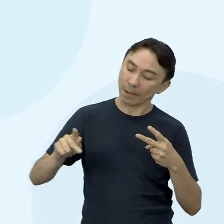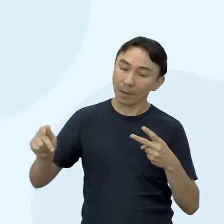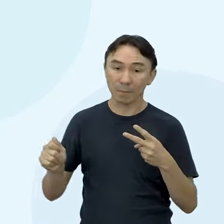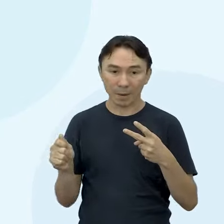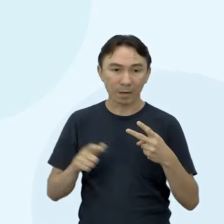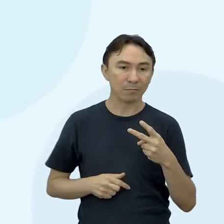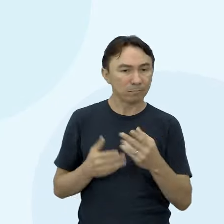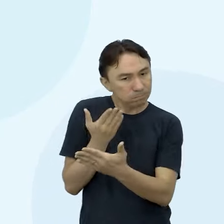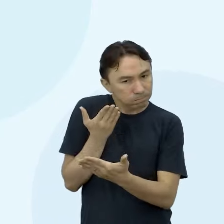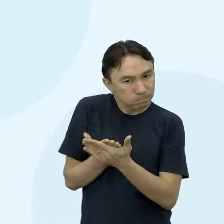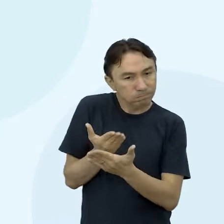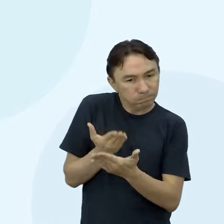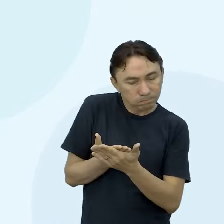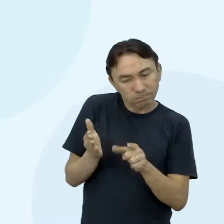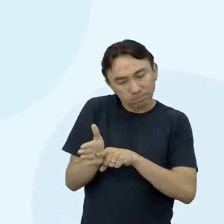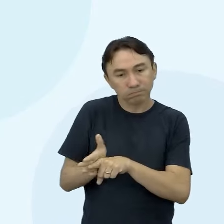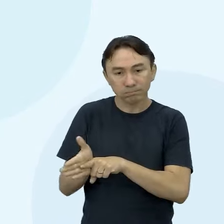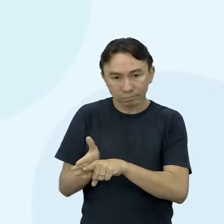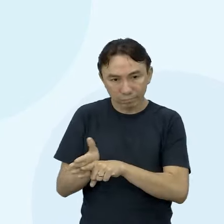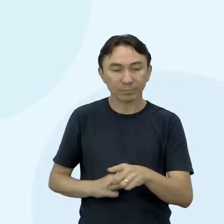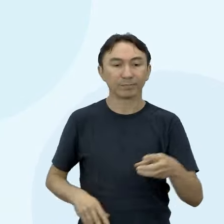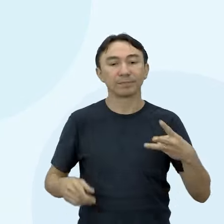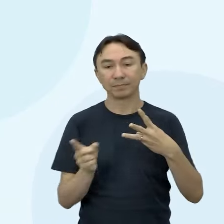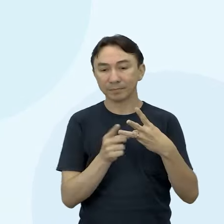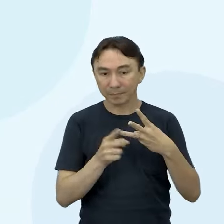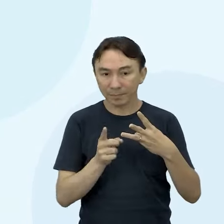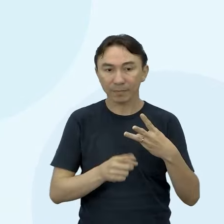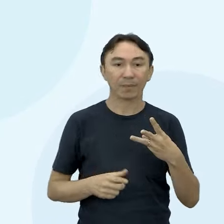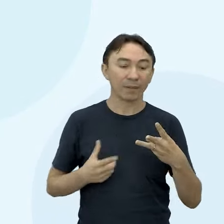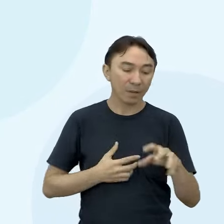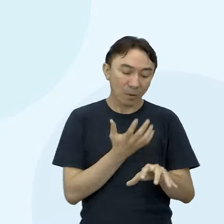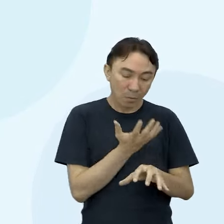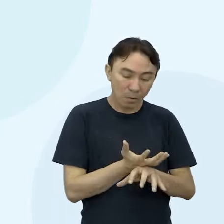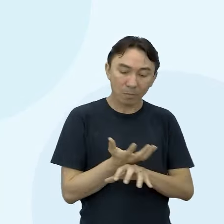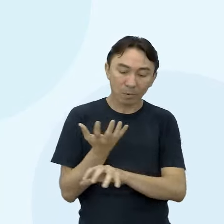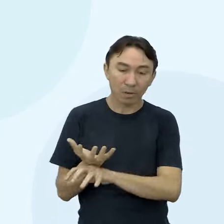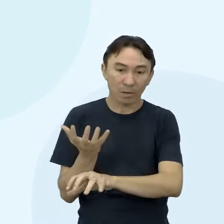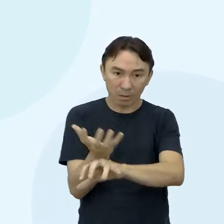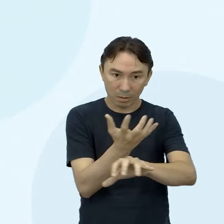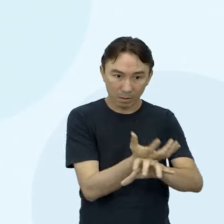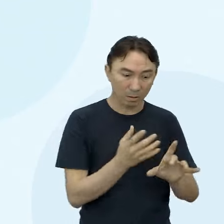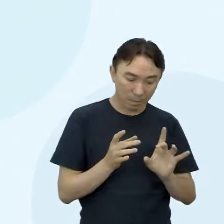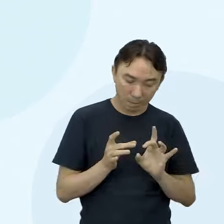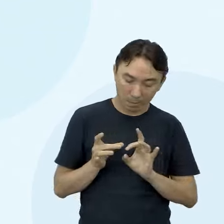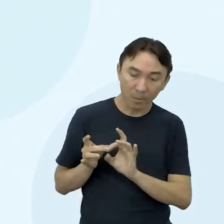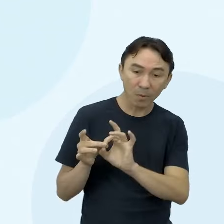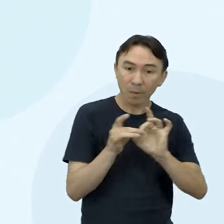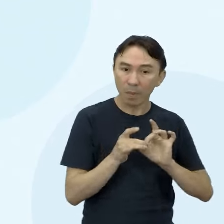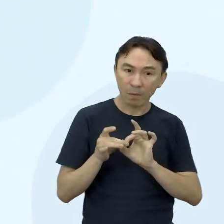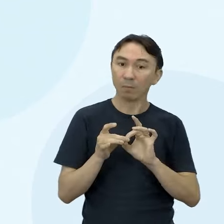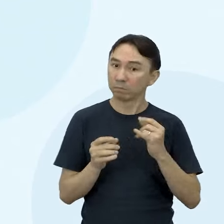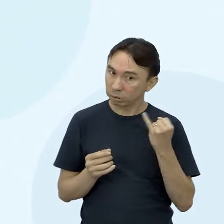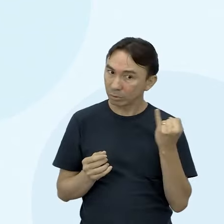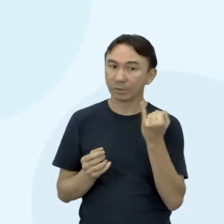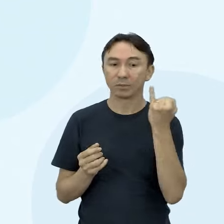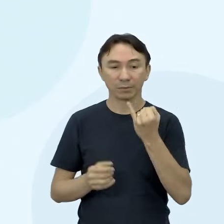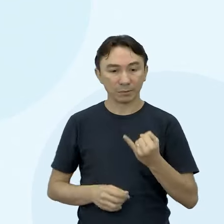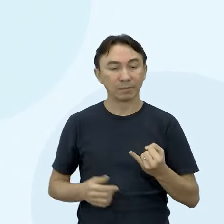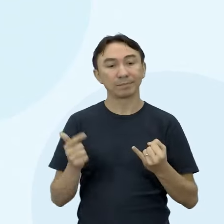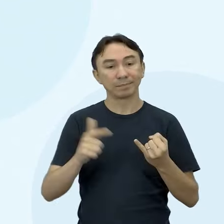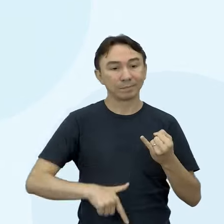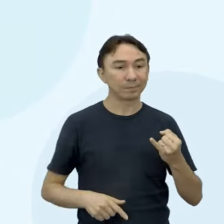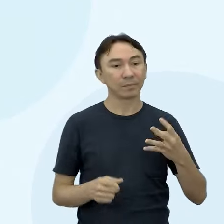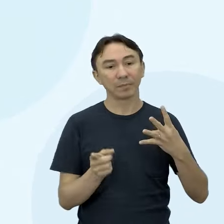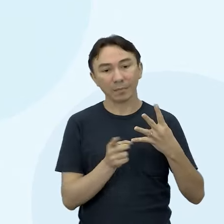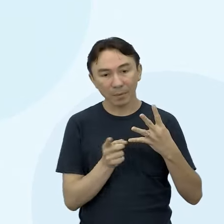das habilidades e dos aprofundamentos, a integração entre os componentes, que é muito importante para nós, a apresentação da